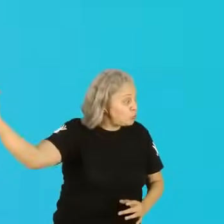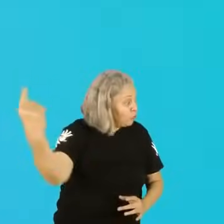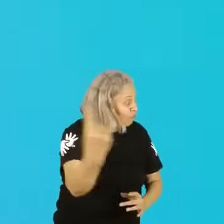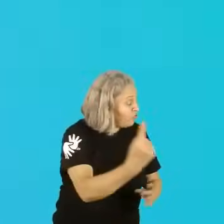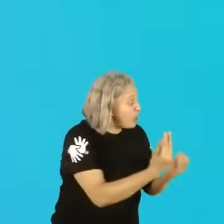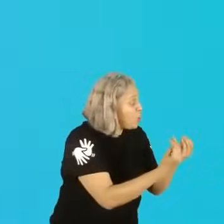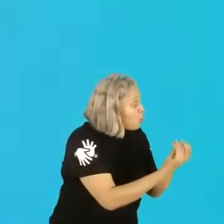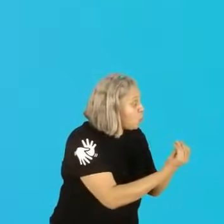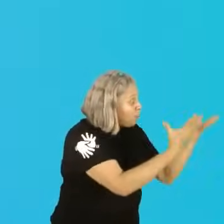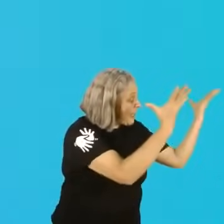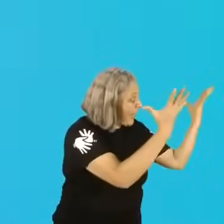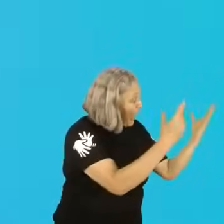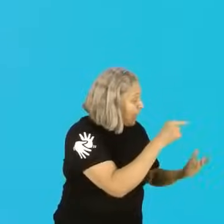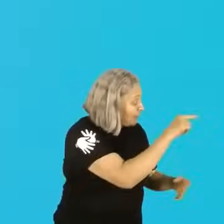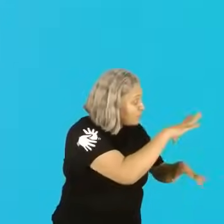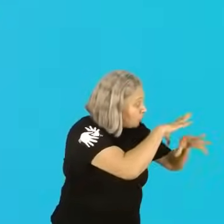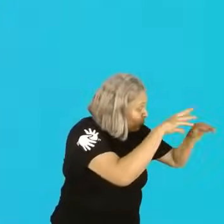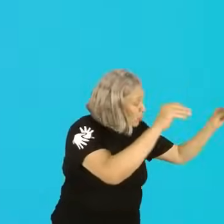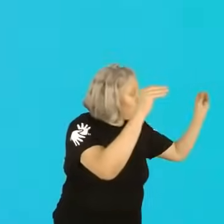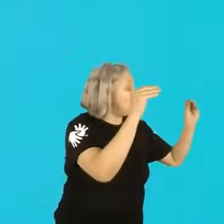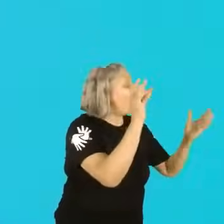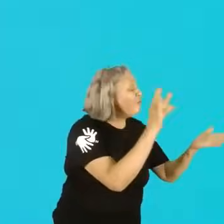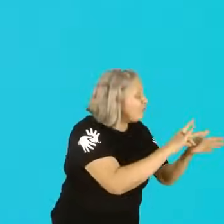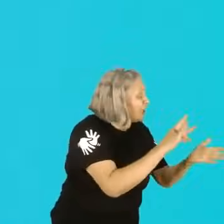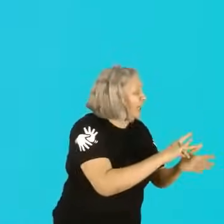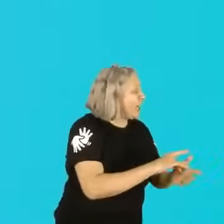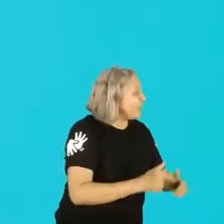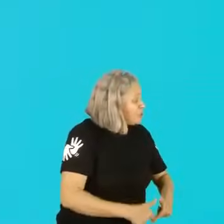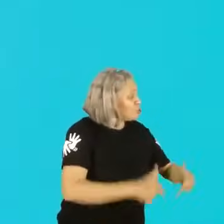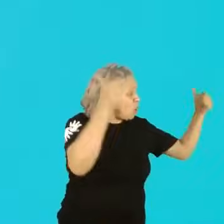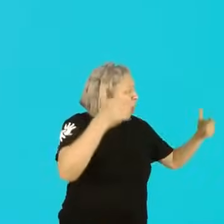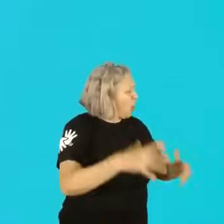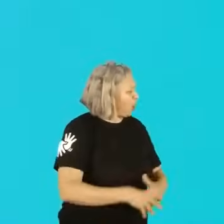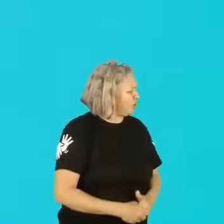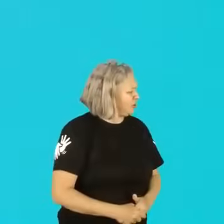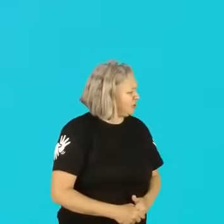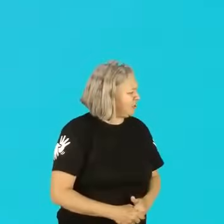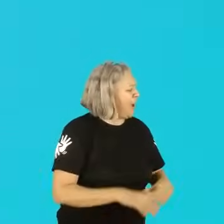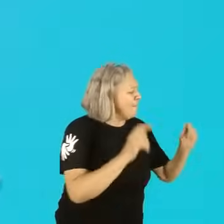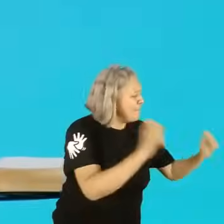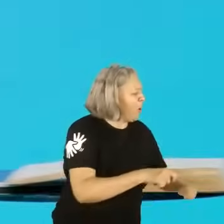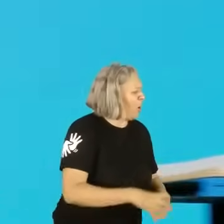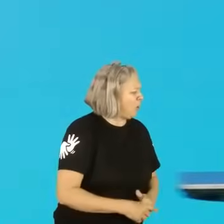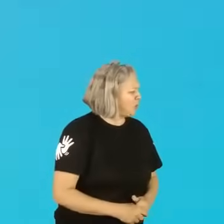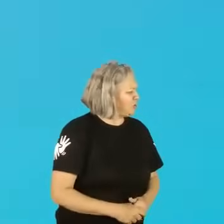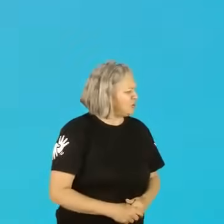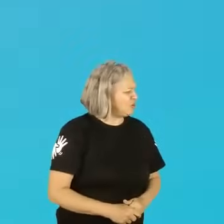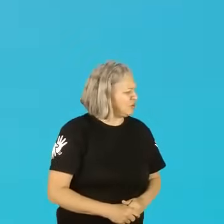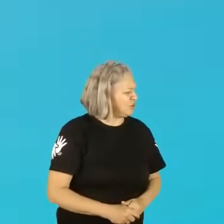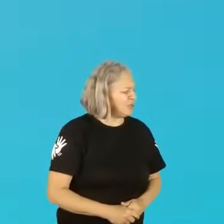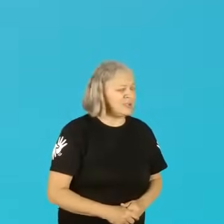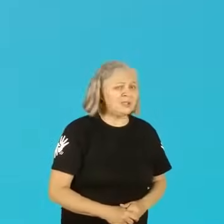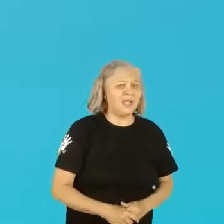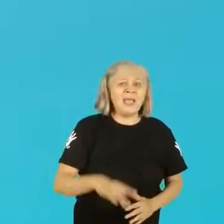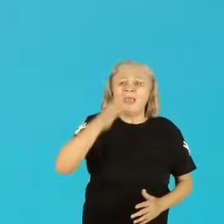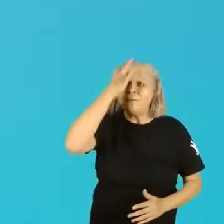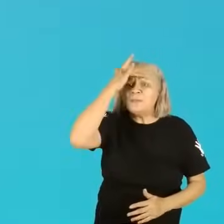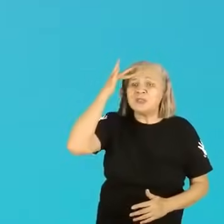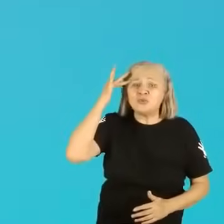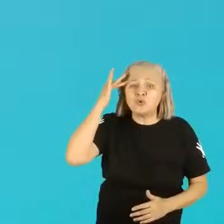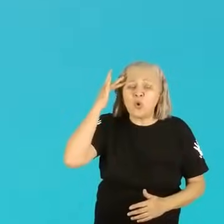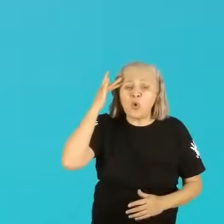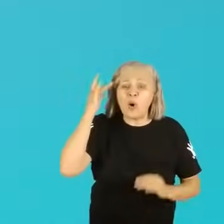sua, ele mudou a sorte de uma pessoa. Ele já trouxe a vida até quem já